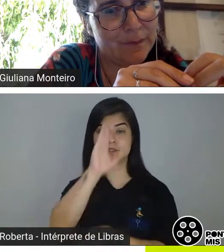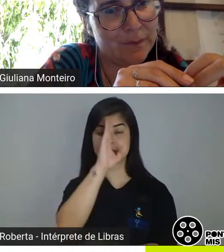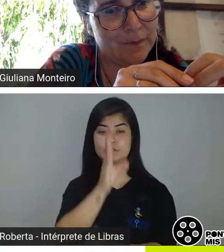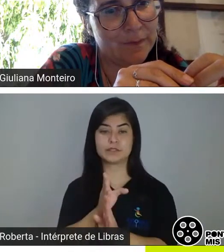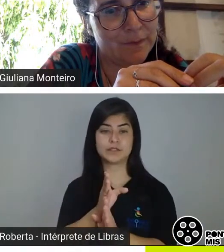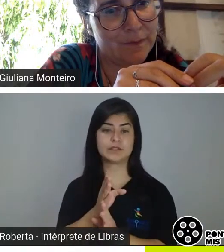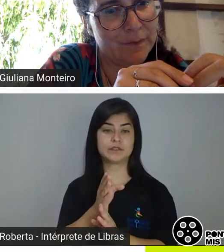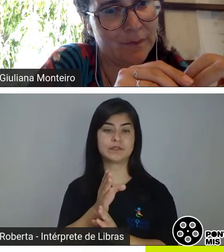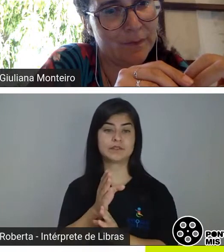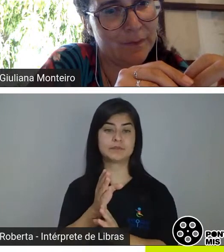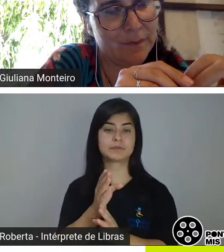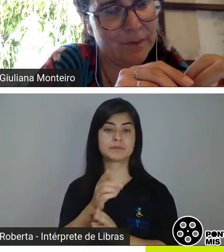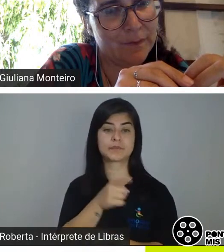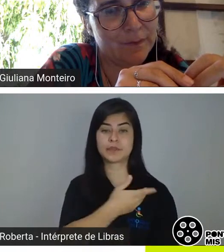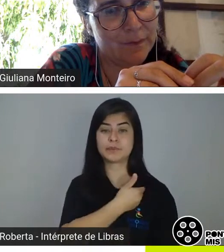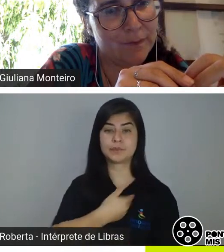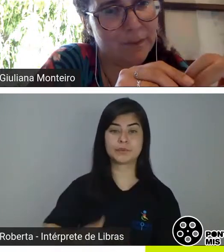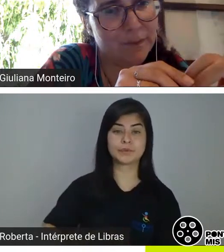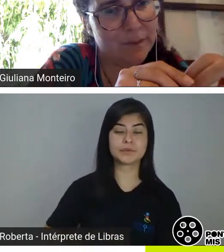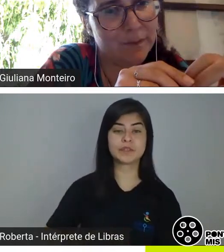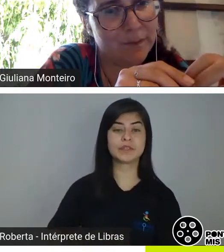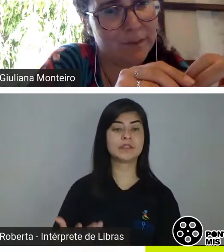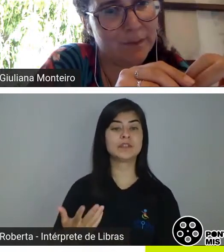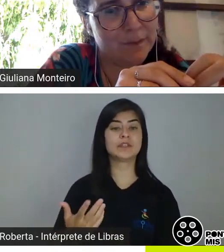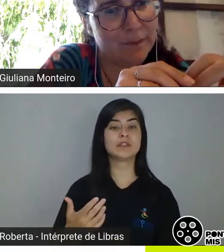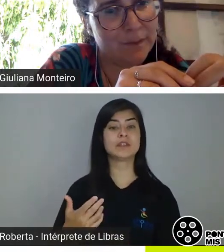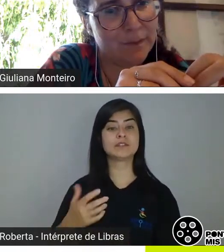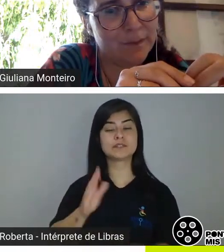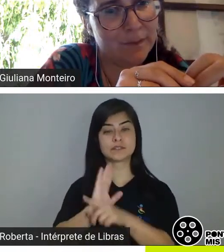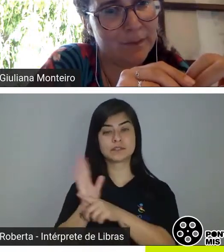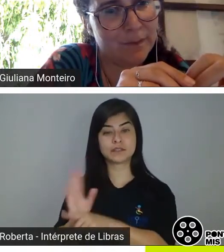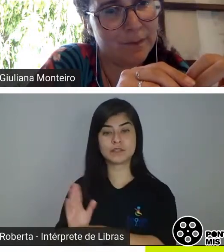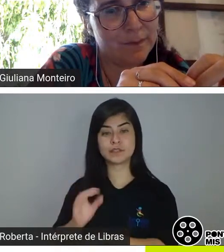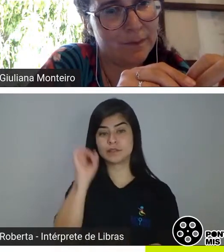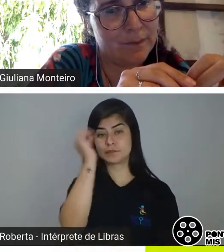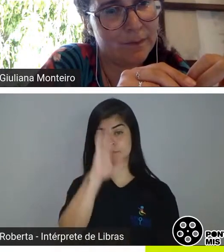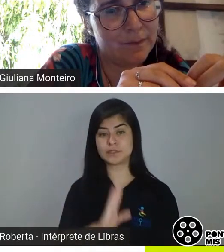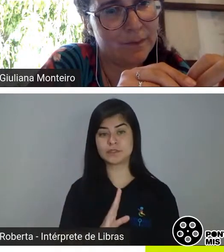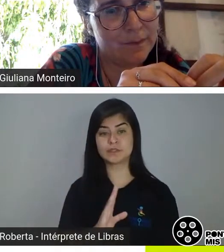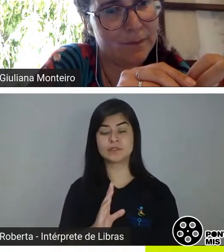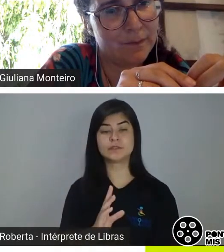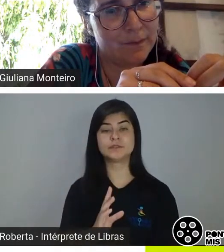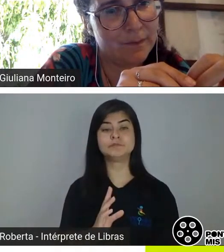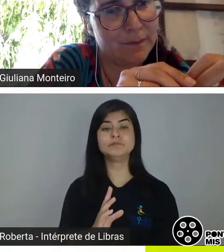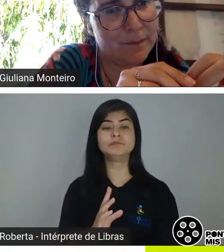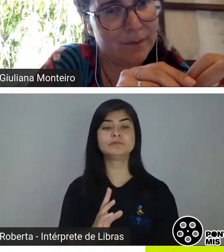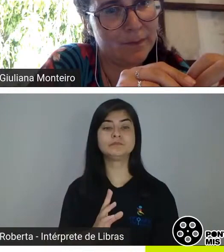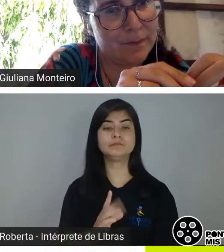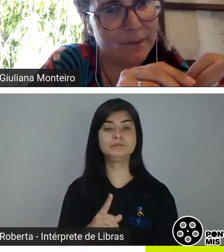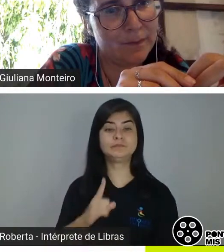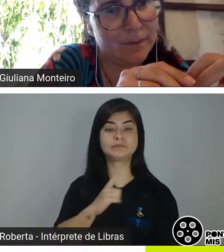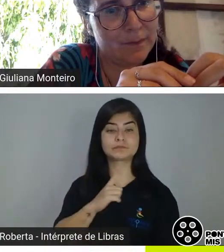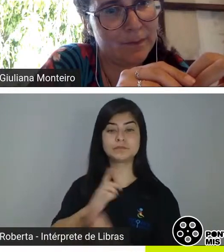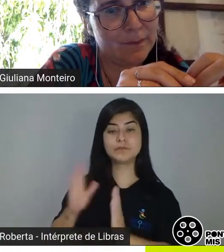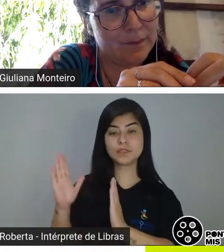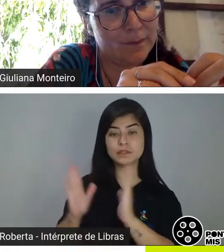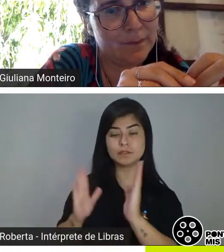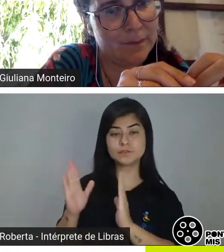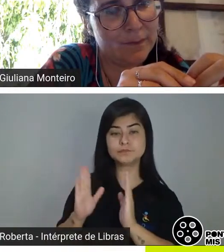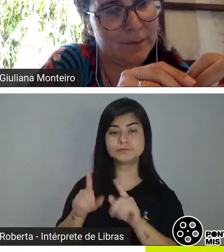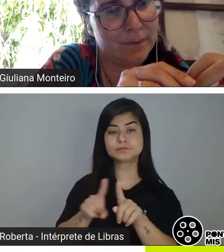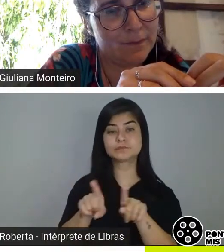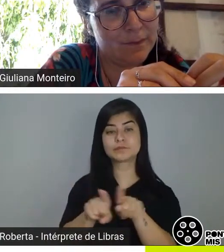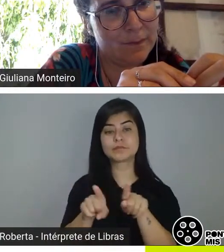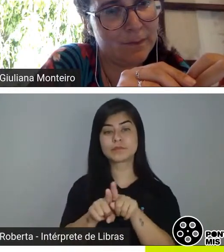fomento direto do governo na questão do cinema brasileiro, tanto na época e aí, se possível, eu sei que é uma grande questão, né? Mas, se